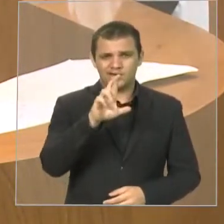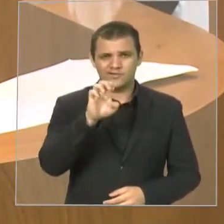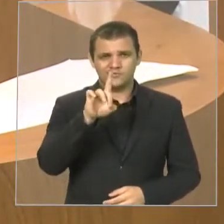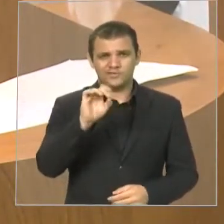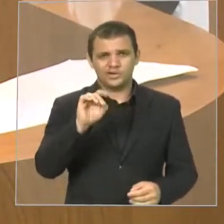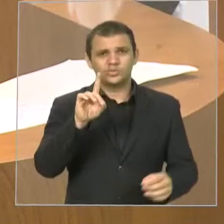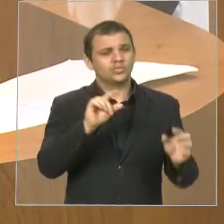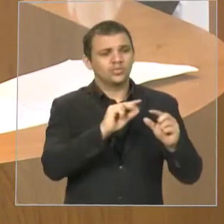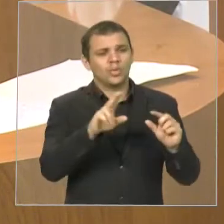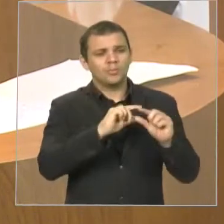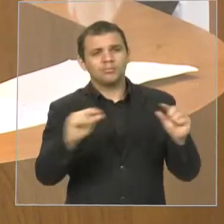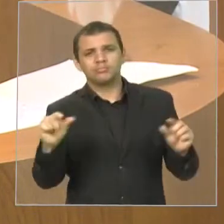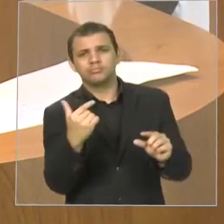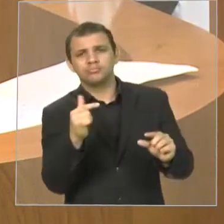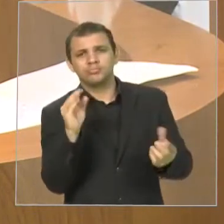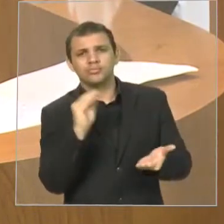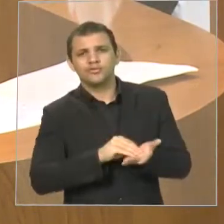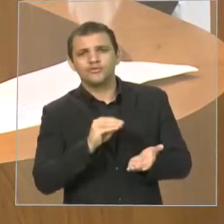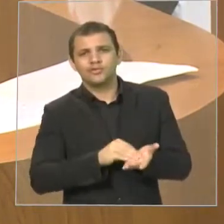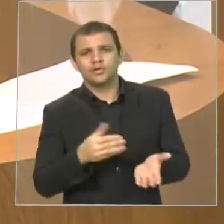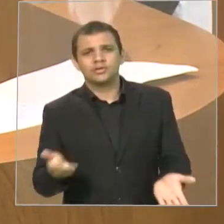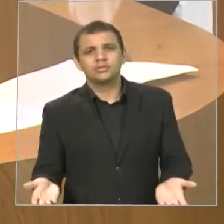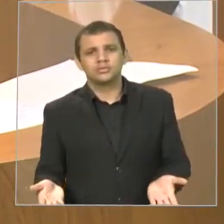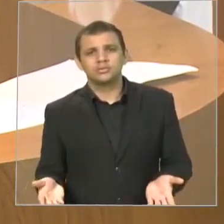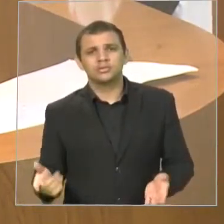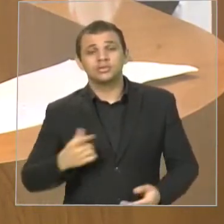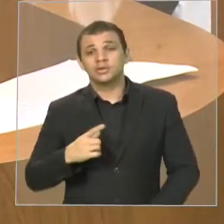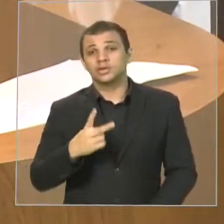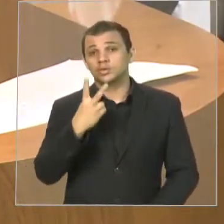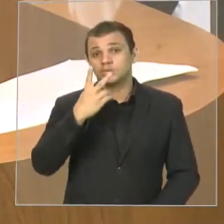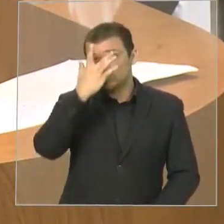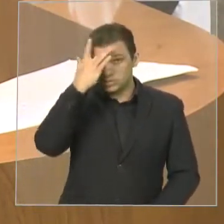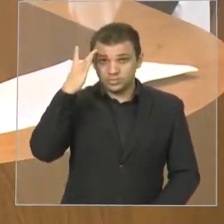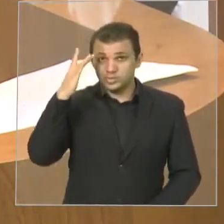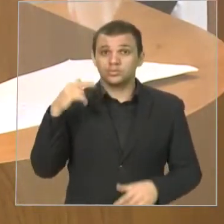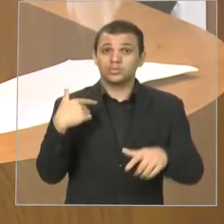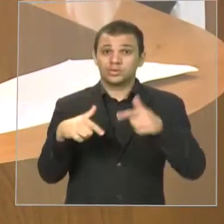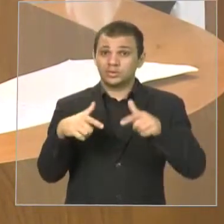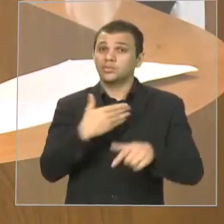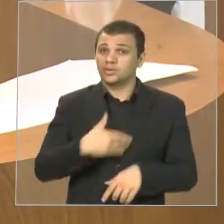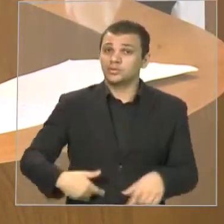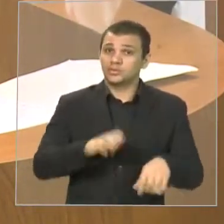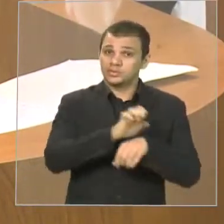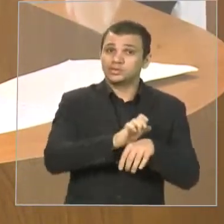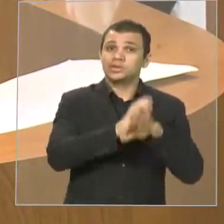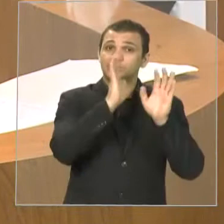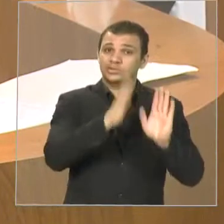dois servidores, que já são servidores, inclusive recebendo diário do governo do estado, e estão no seletivo.